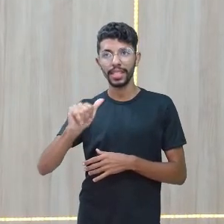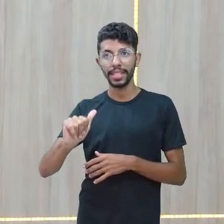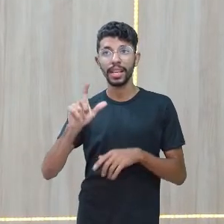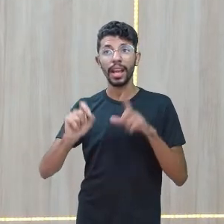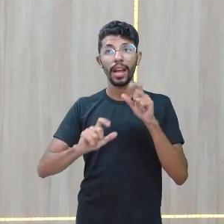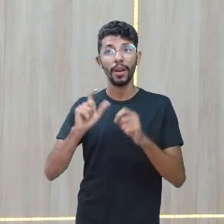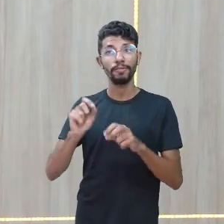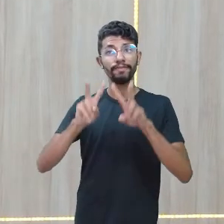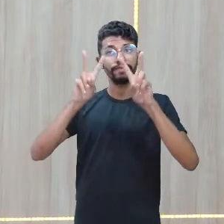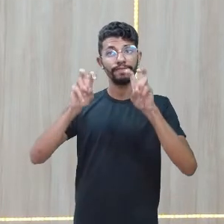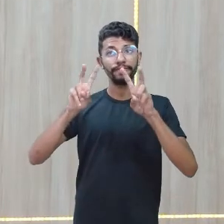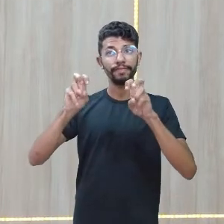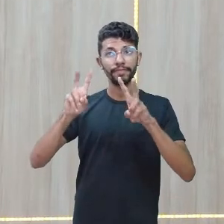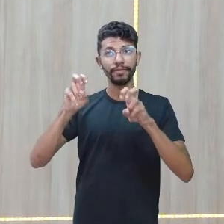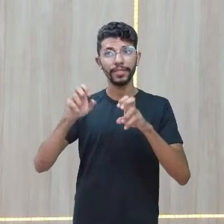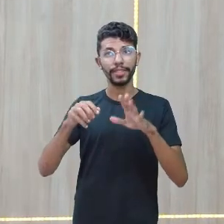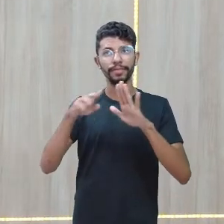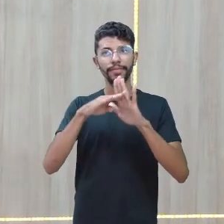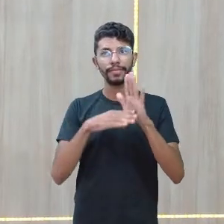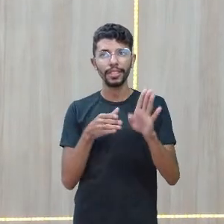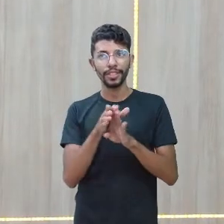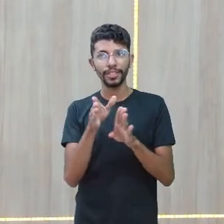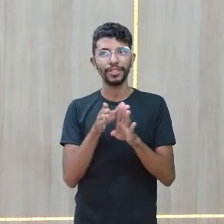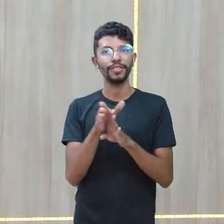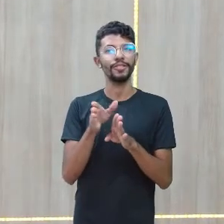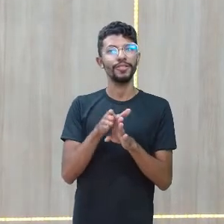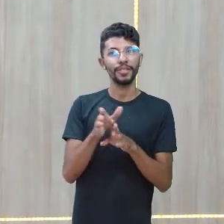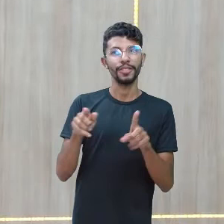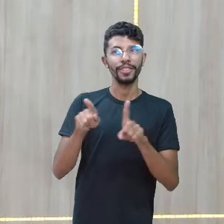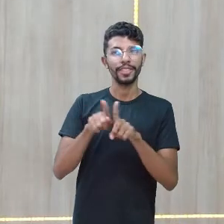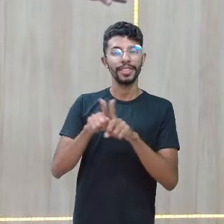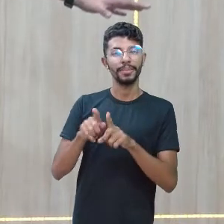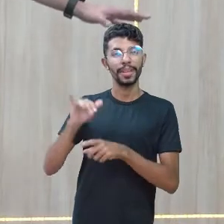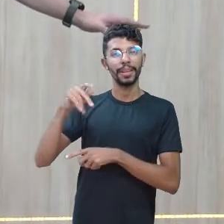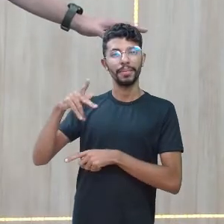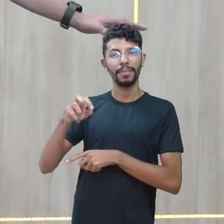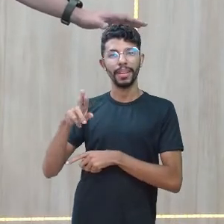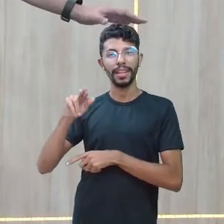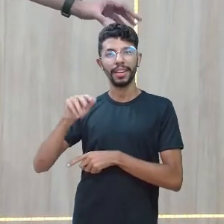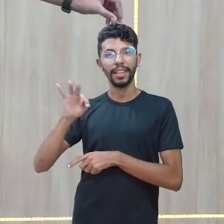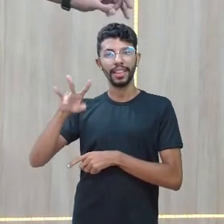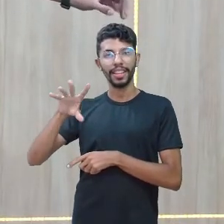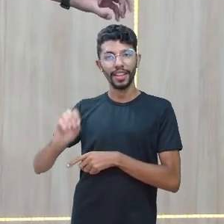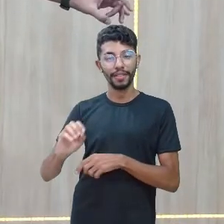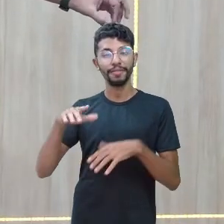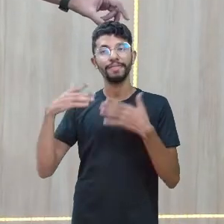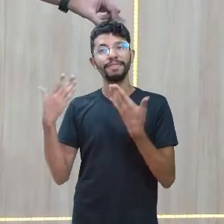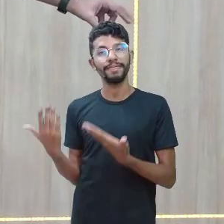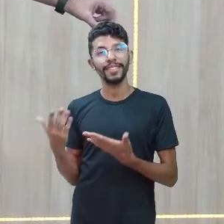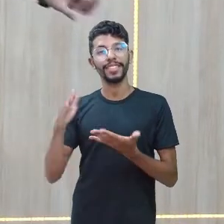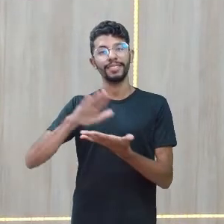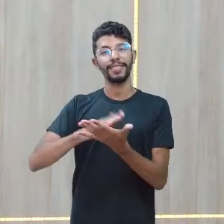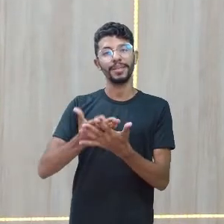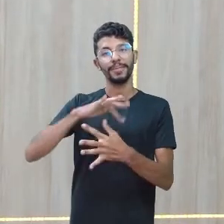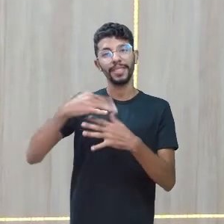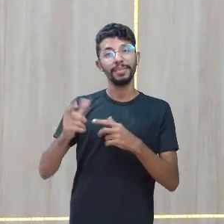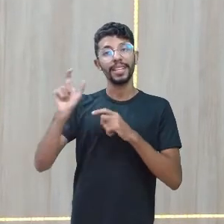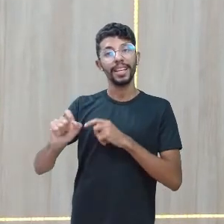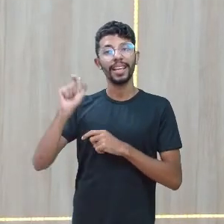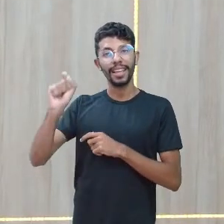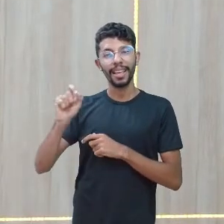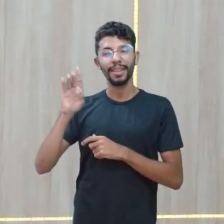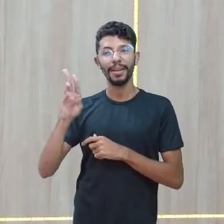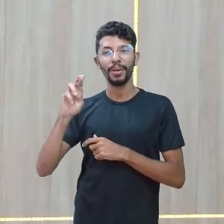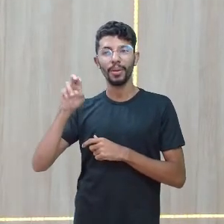manual, e é traduzido com muito carinho por Bruno. Aqui, ó. Faz o cafuné. Cafunézinho de Bruno.